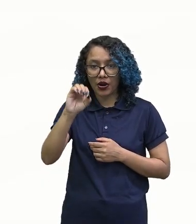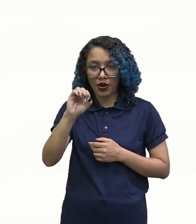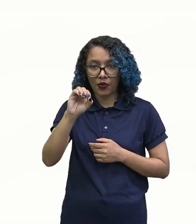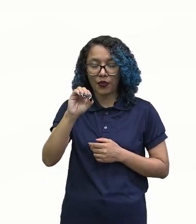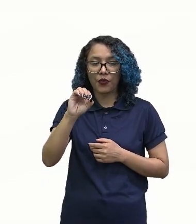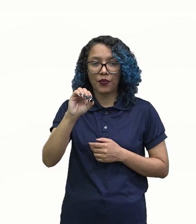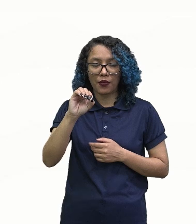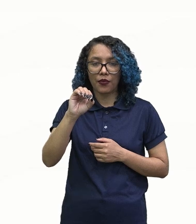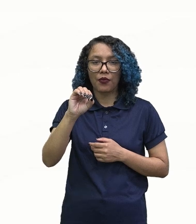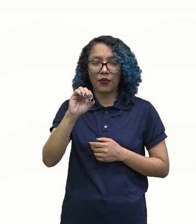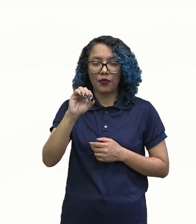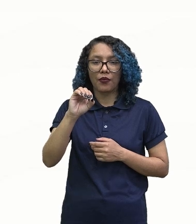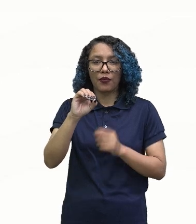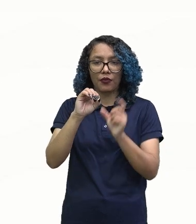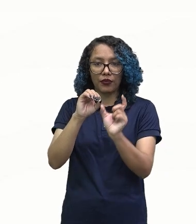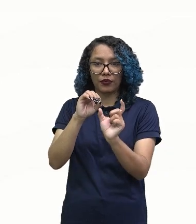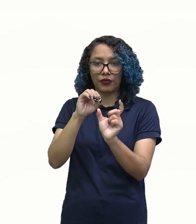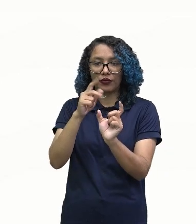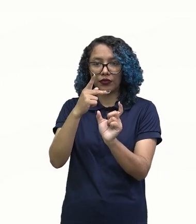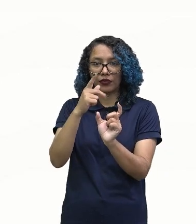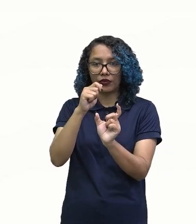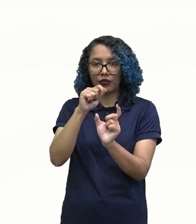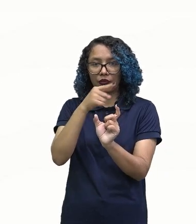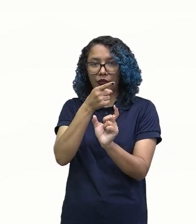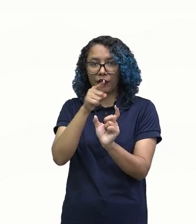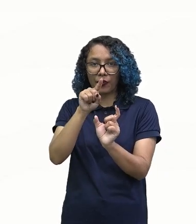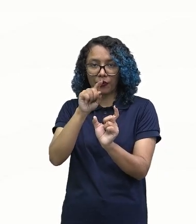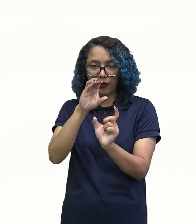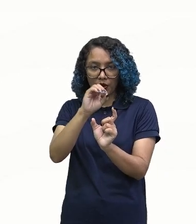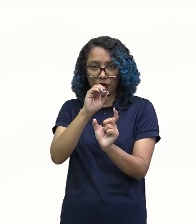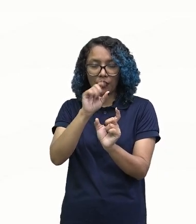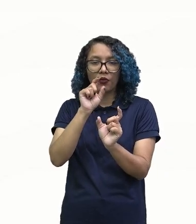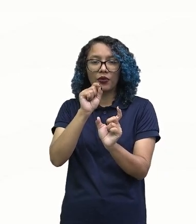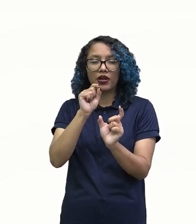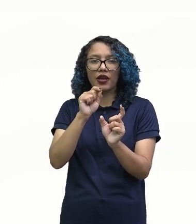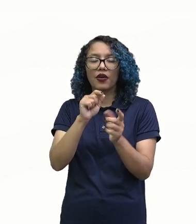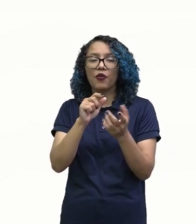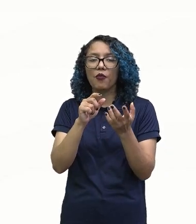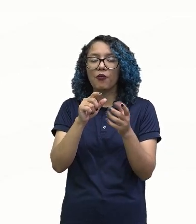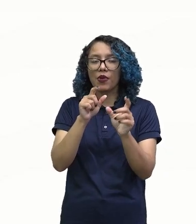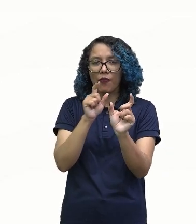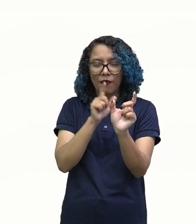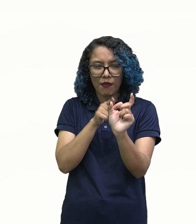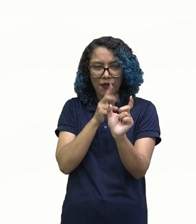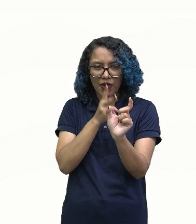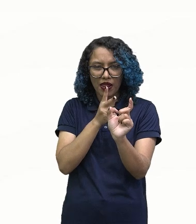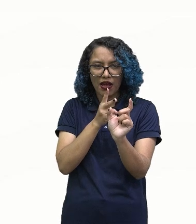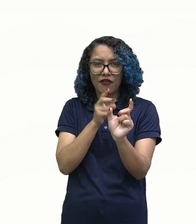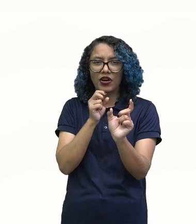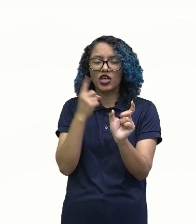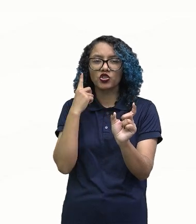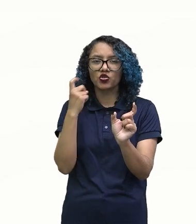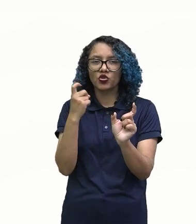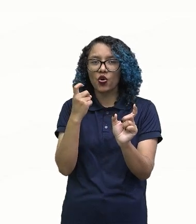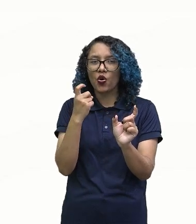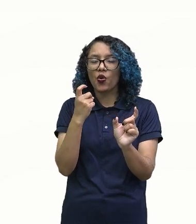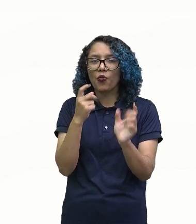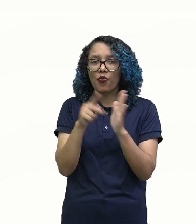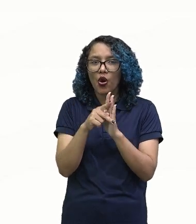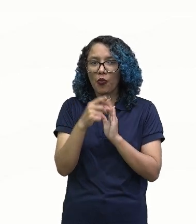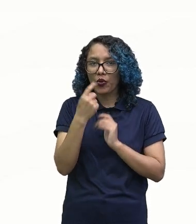assim, uma vogal que ela é nasal, né? E observe que aqui no padeiro some, né,